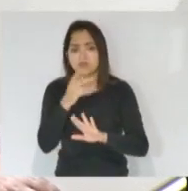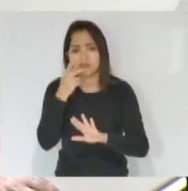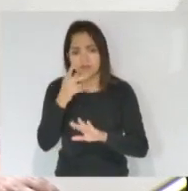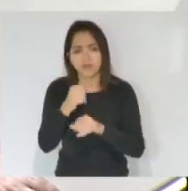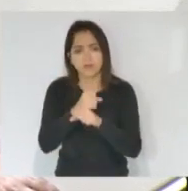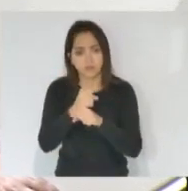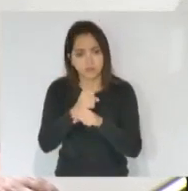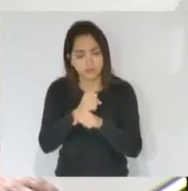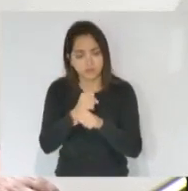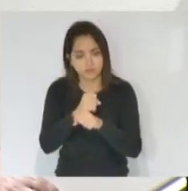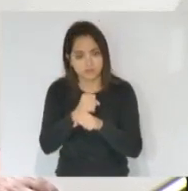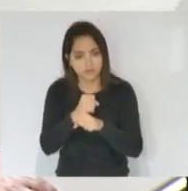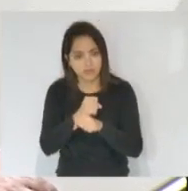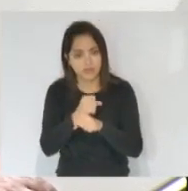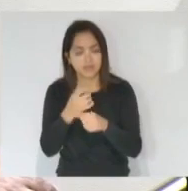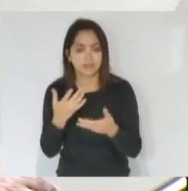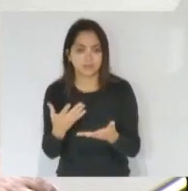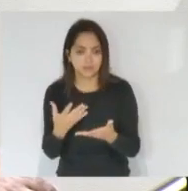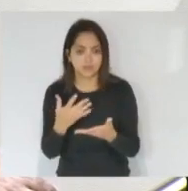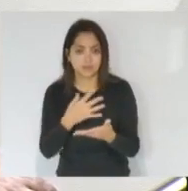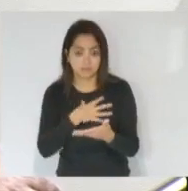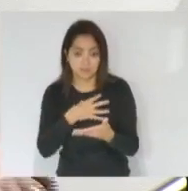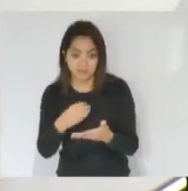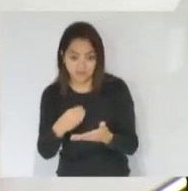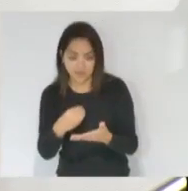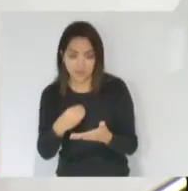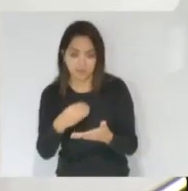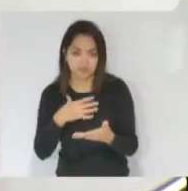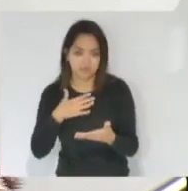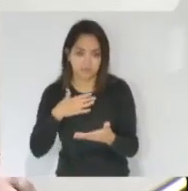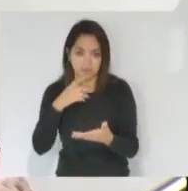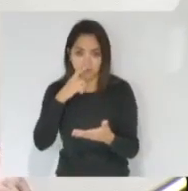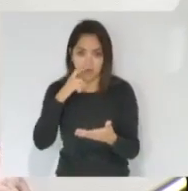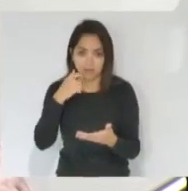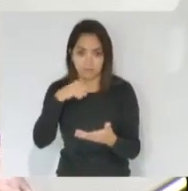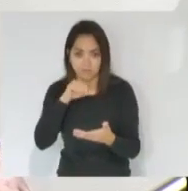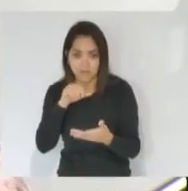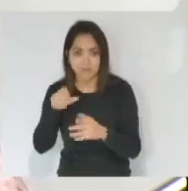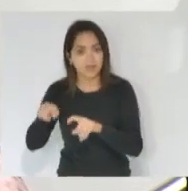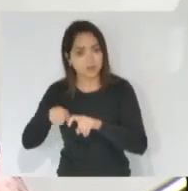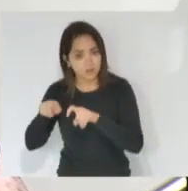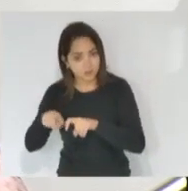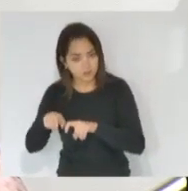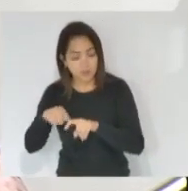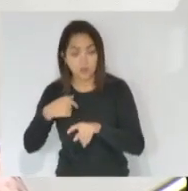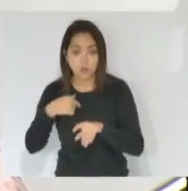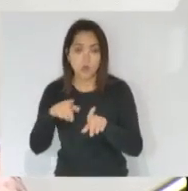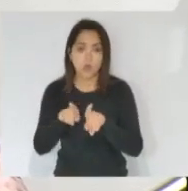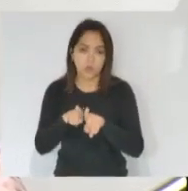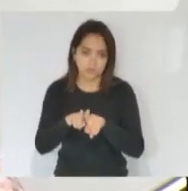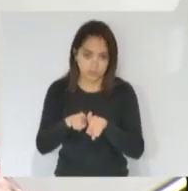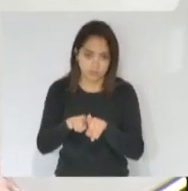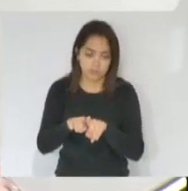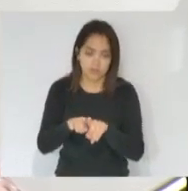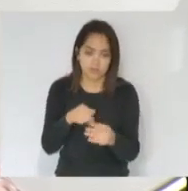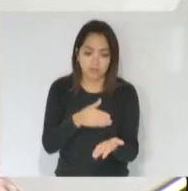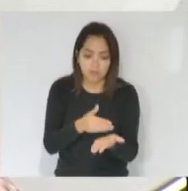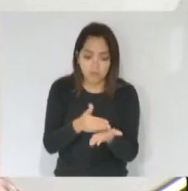Mota, como filho de agricultor, mas hoje falo como agricultor. E eu